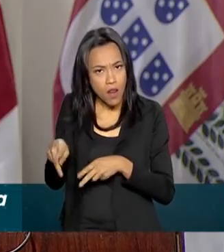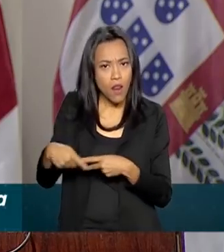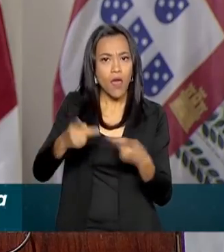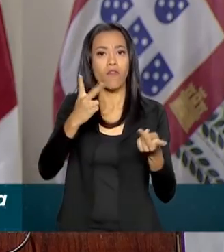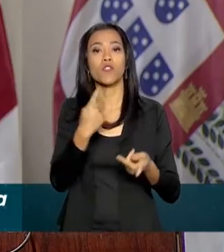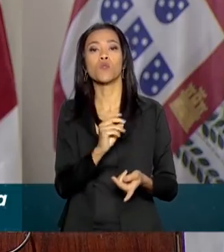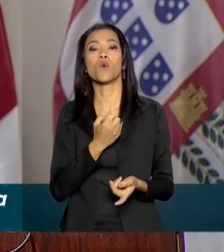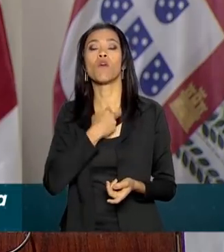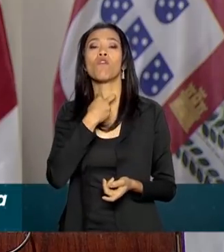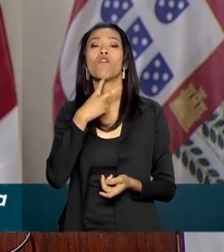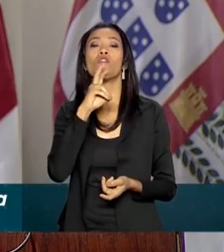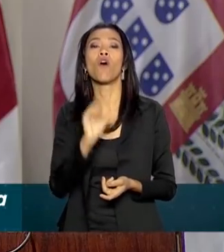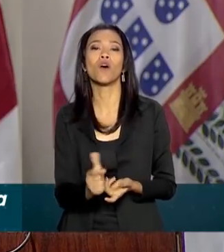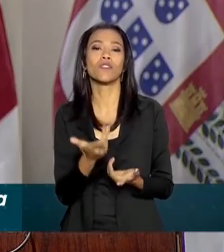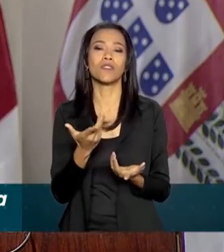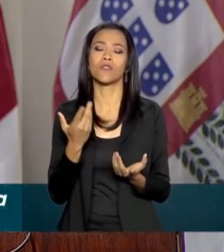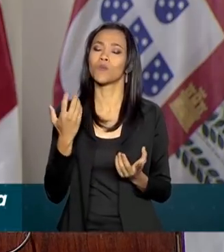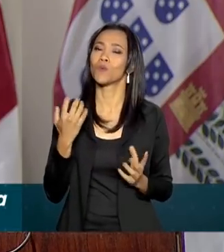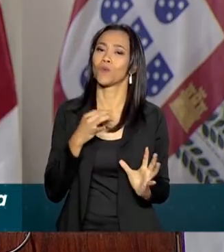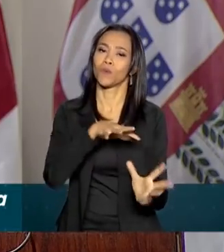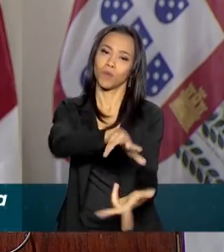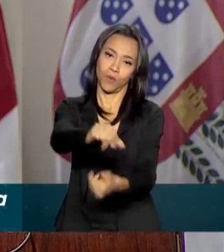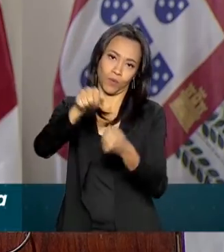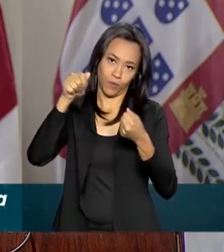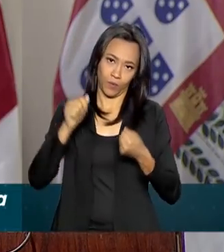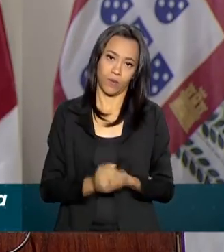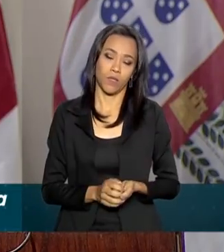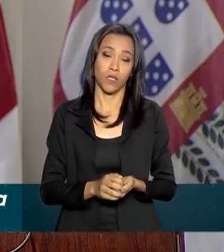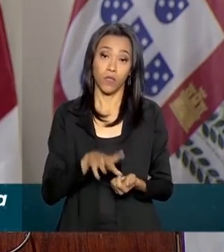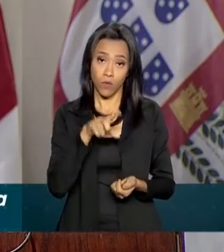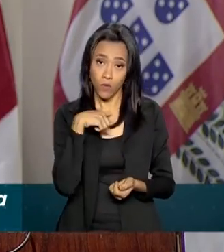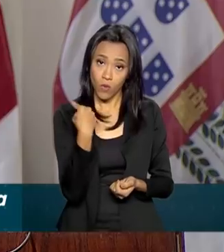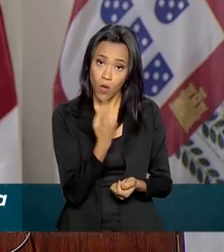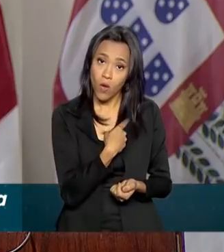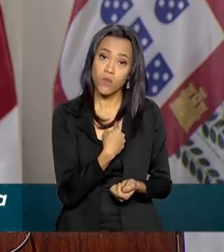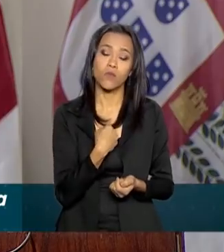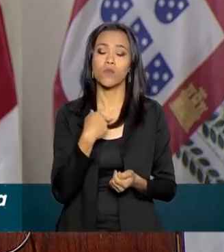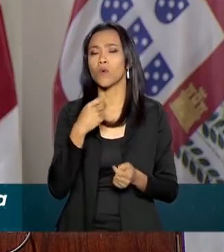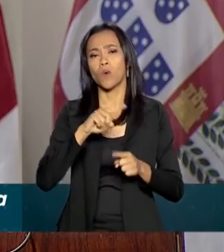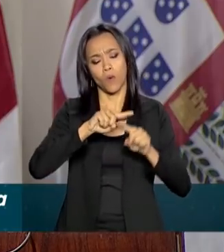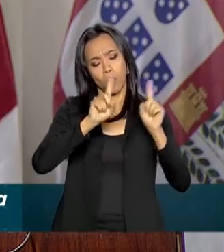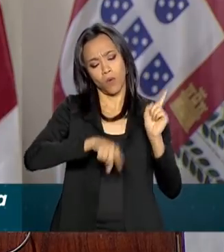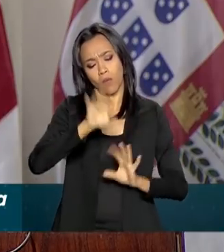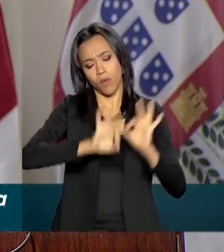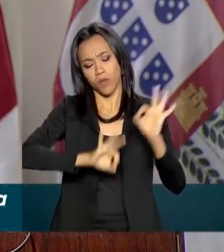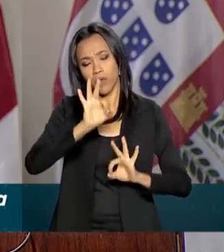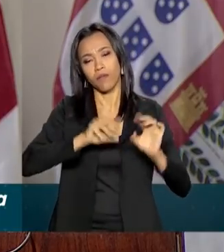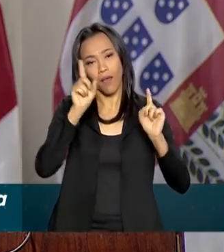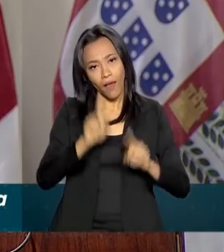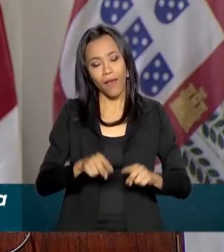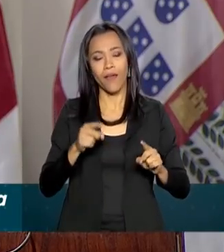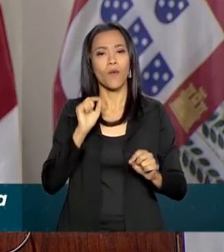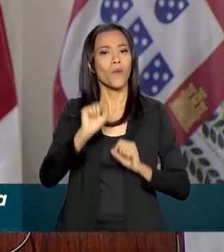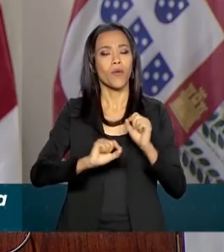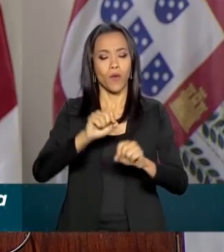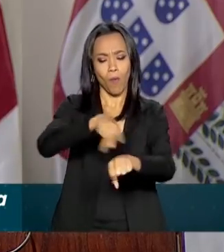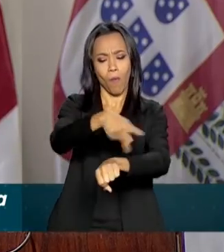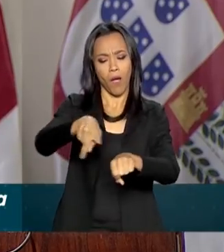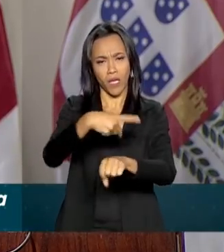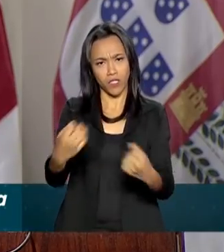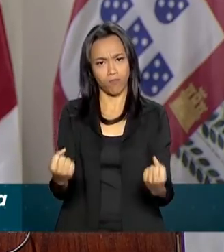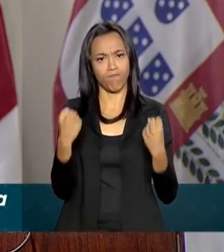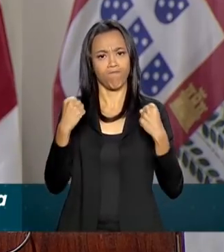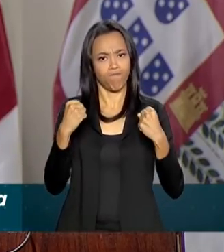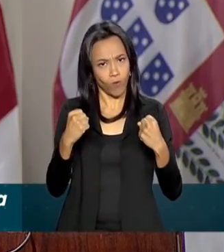aos quatro cantos do mundo nosso projeto é o de construir uma nação mais rigorosa na qual a